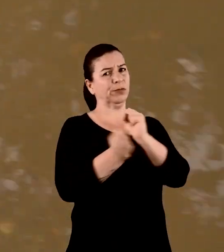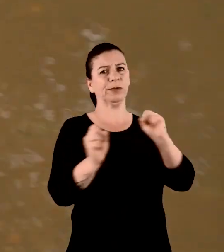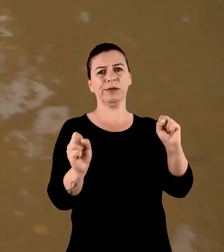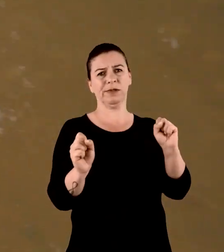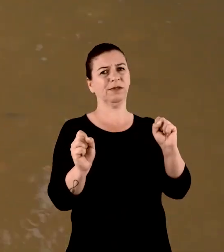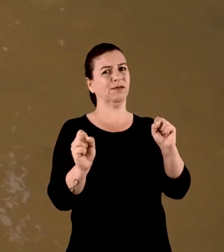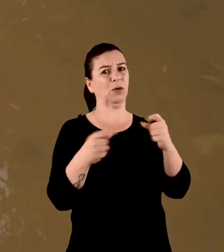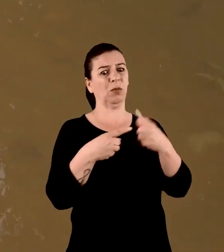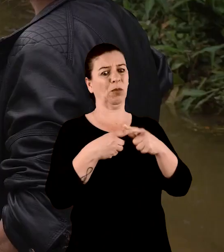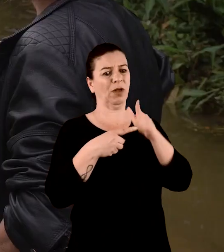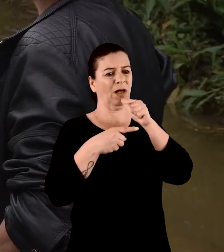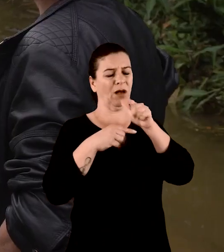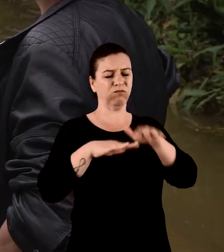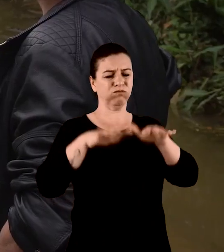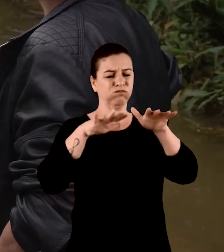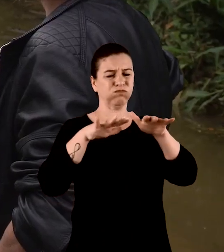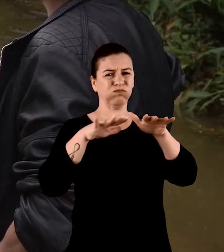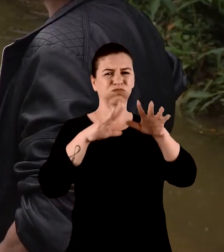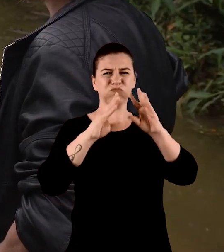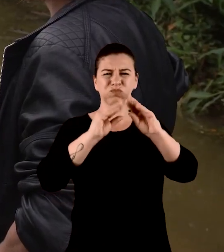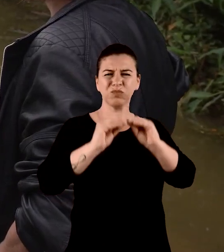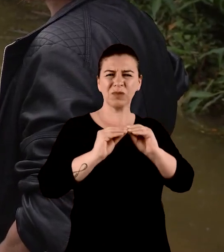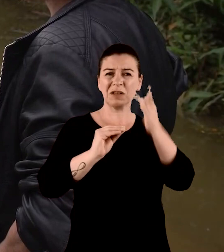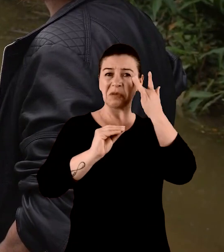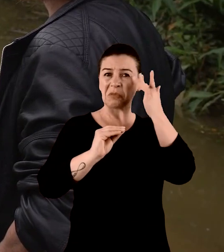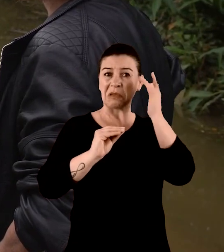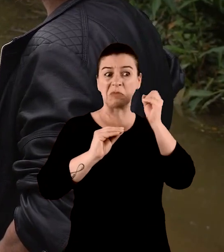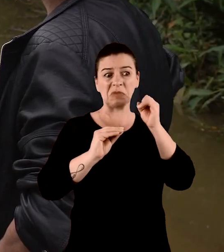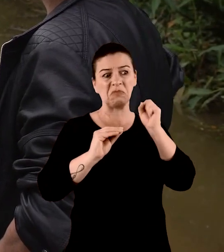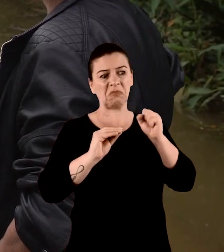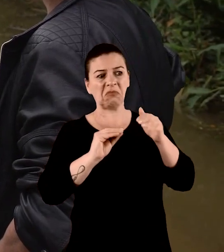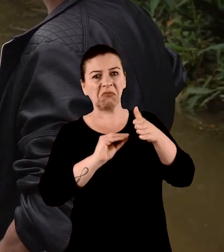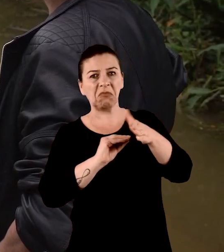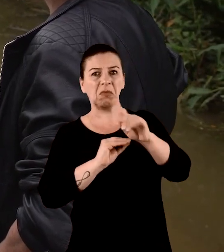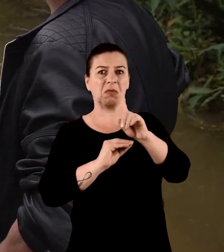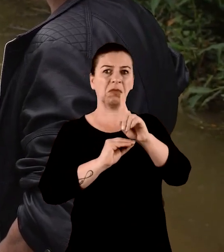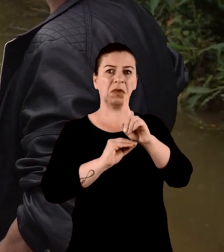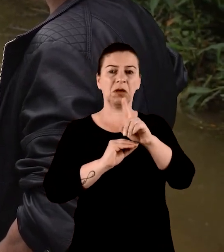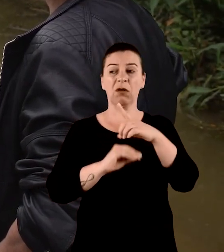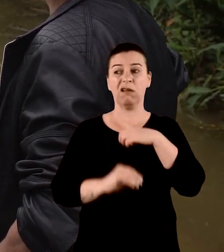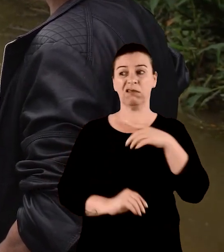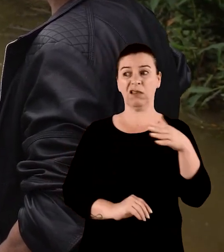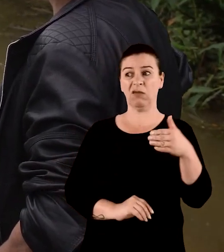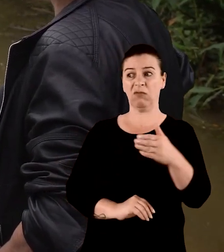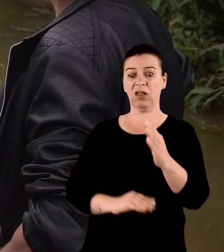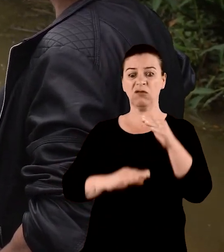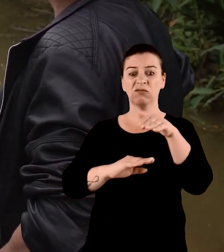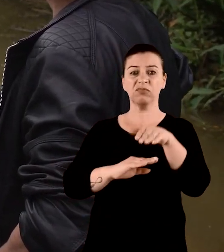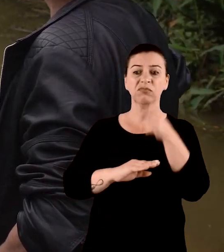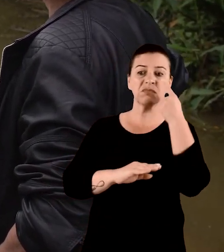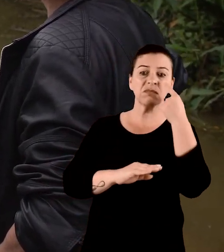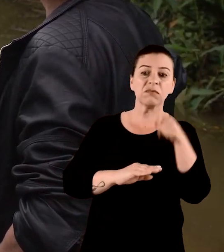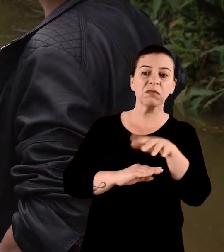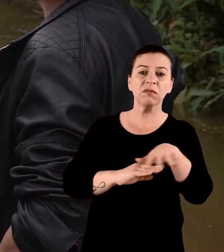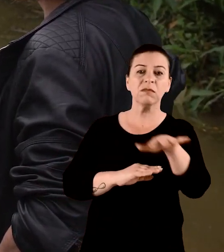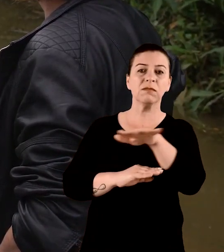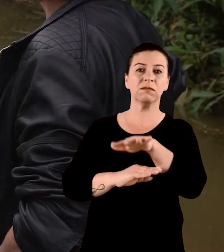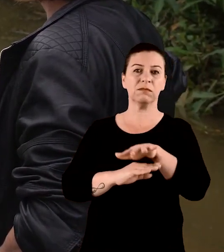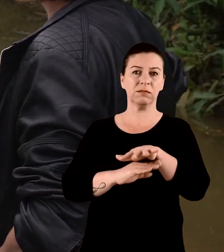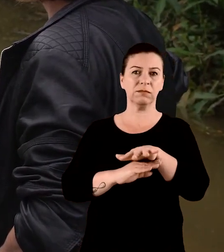quase impossível, não. A água tá perigoso. turva, não dá pra É verdade. saber, né? Tem peixe pulando, saindo da água